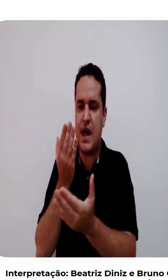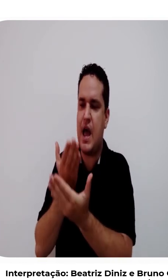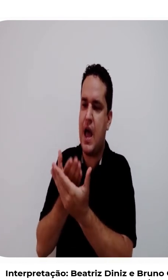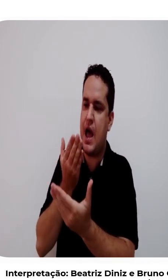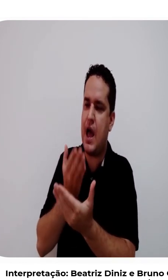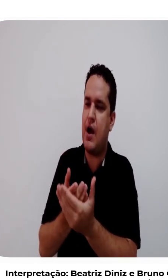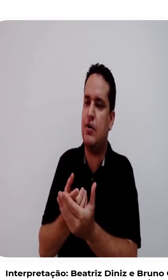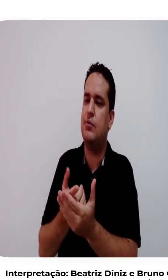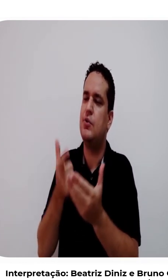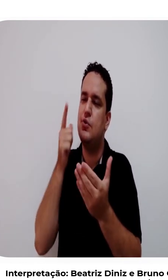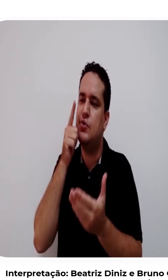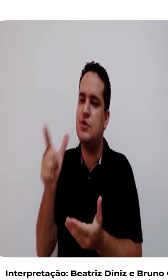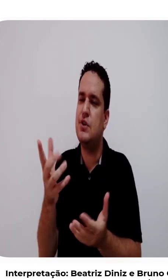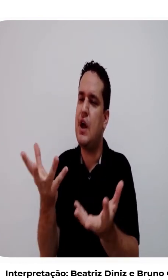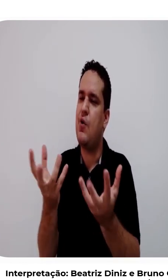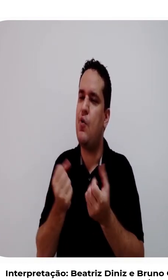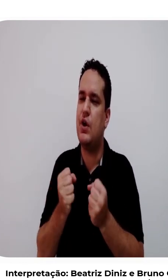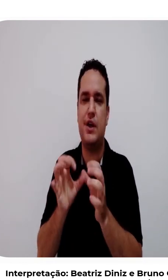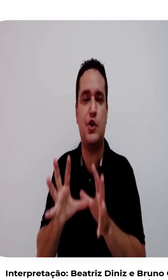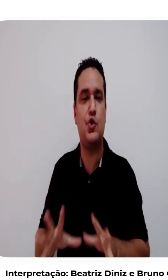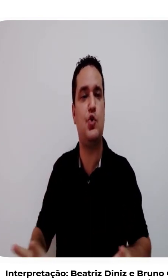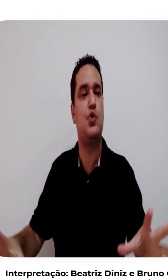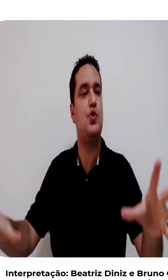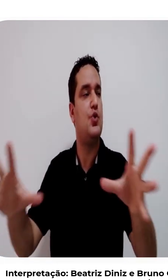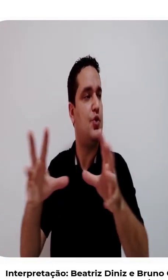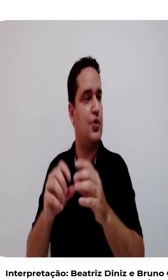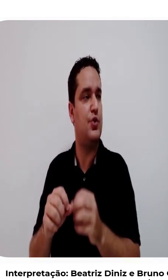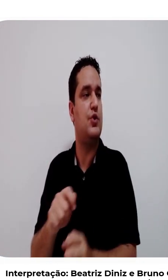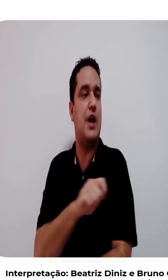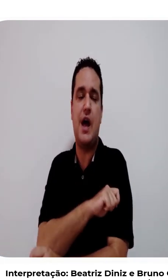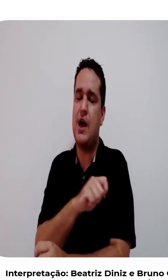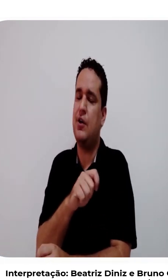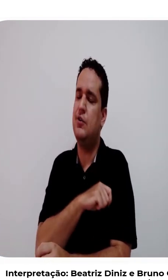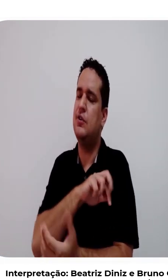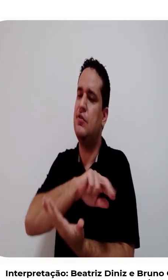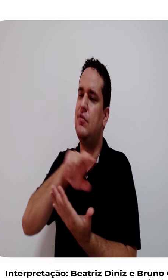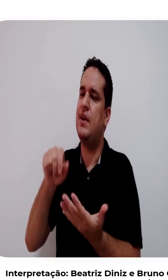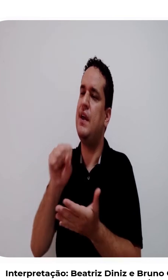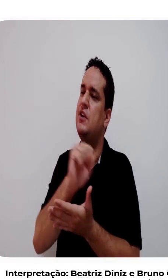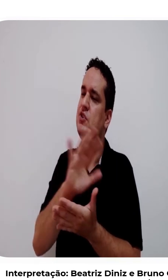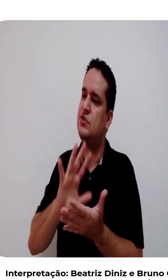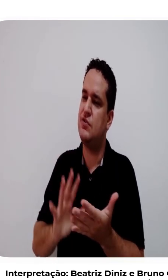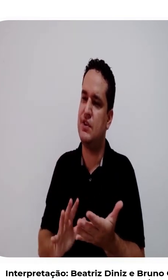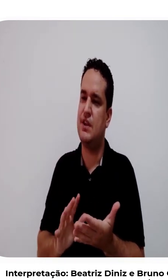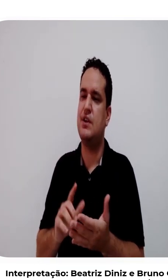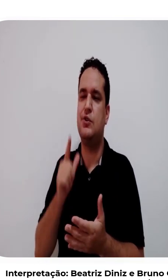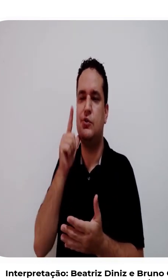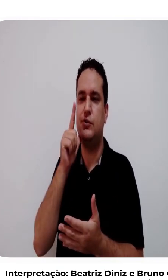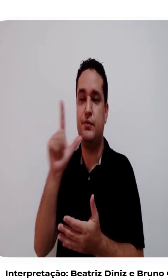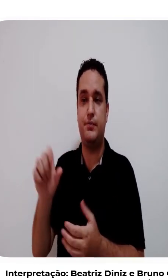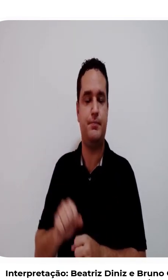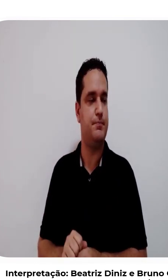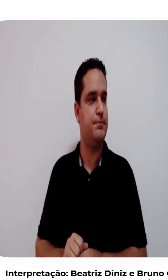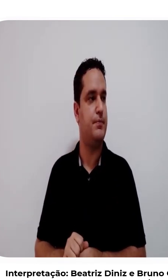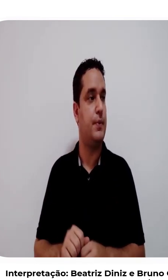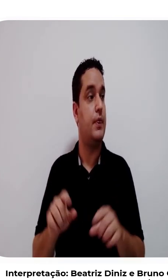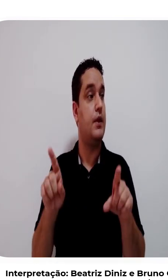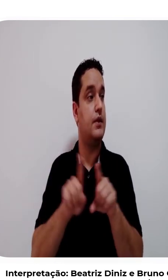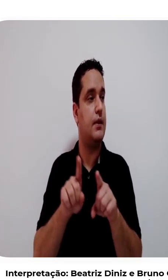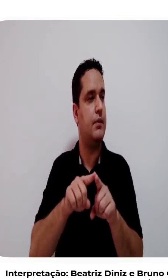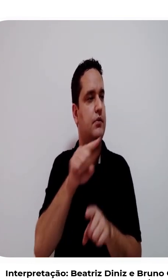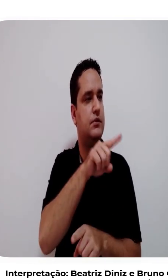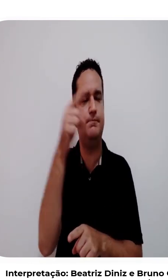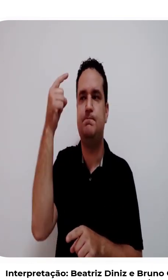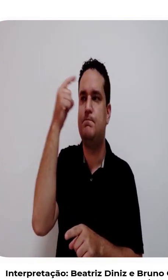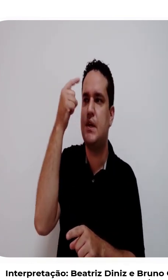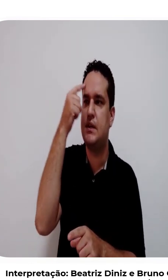significativas. Outro elemento também foi a busca por equilibrar atividades que envolviam aspectos da apropriação do sistema de escrita alfabética